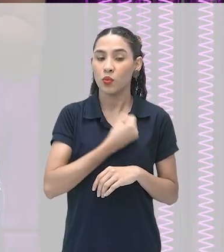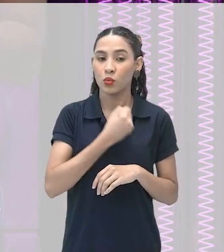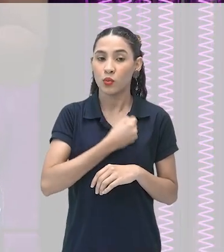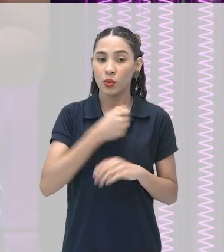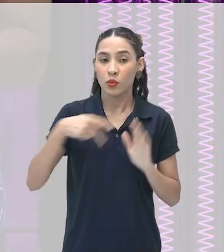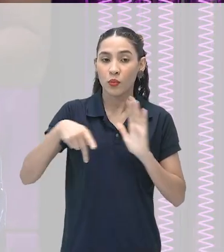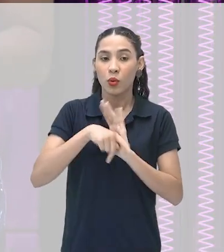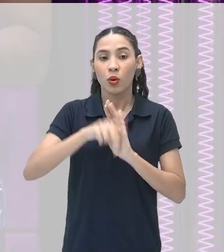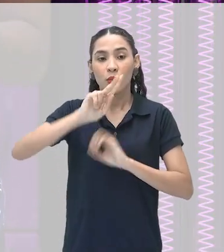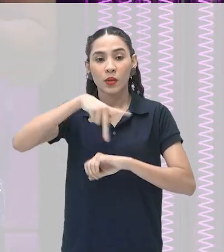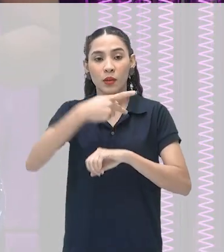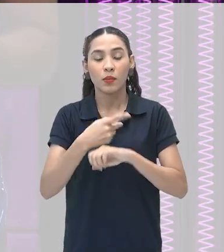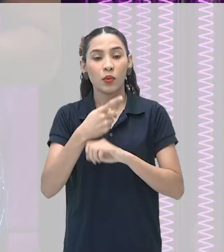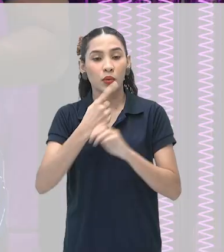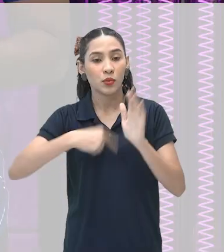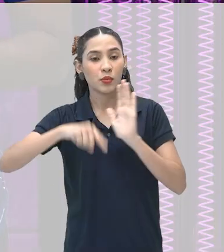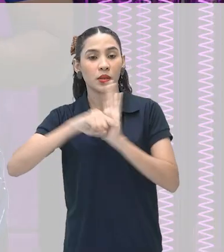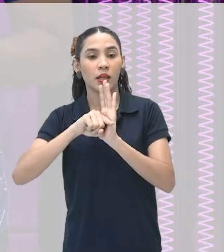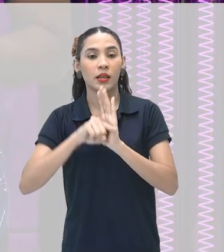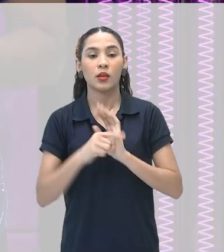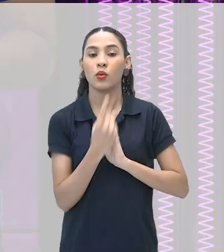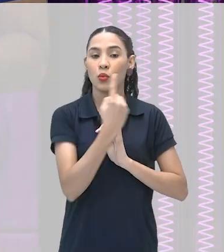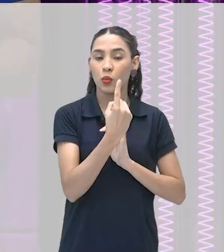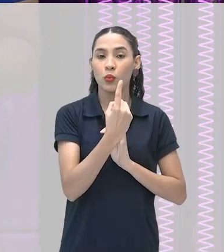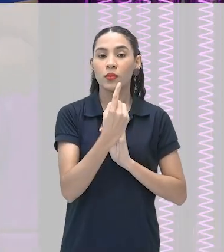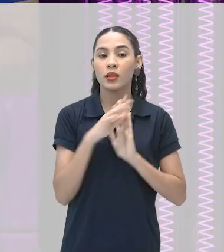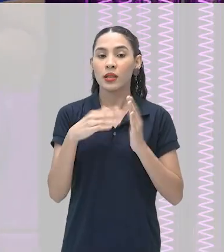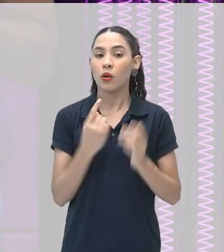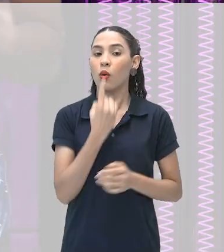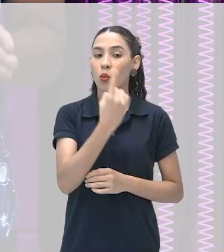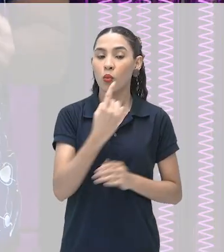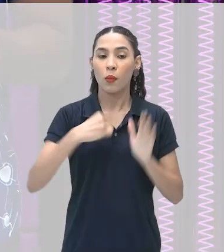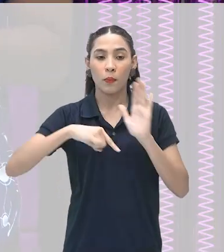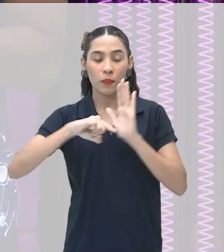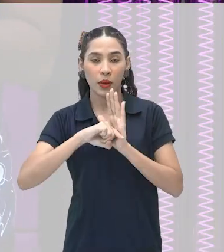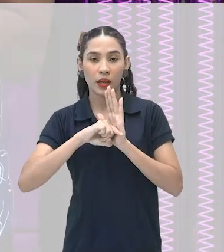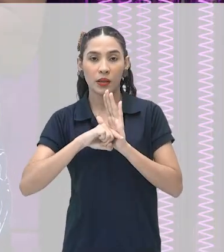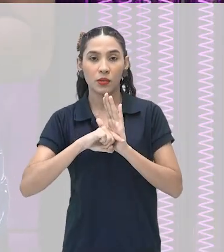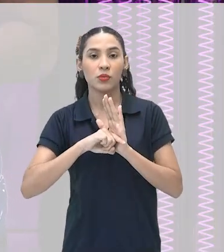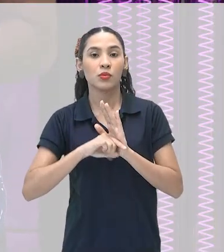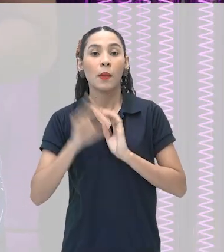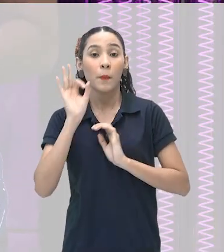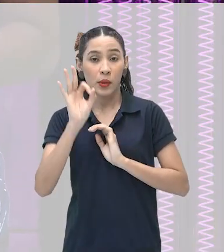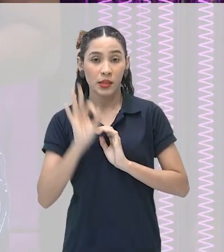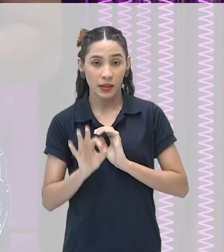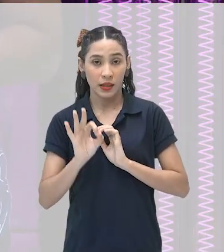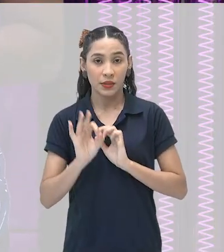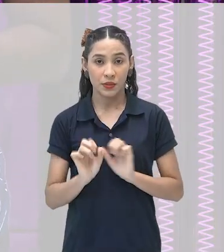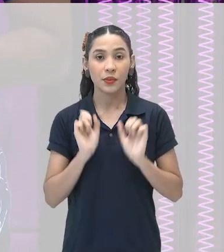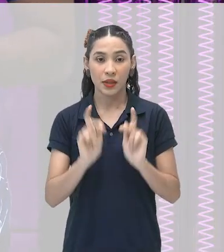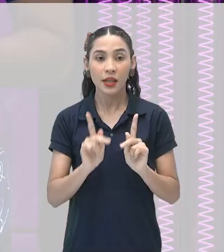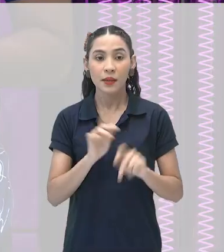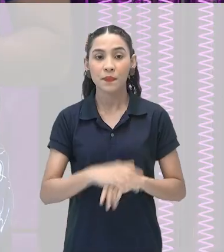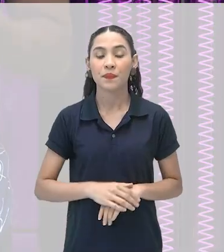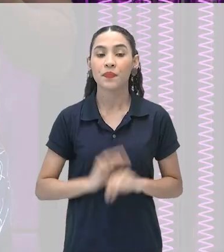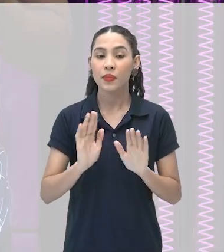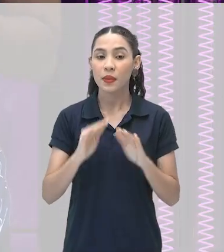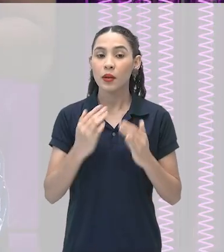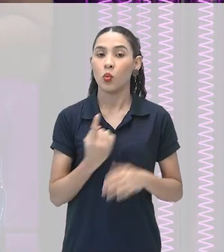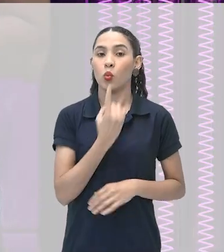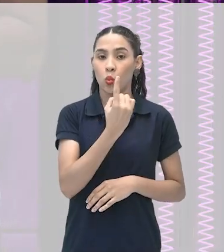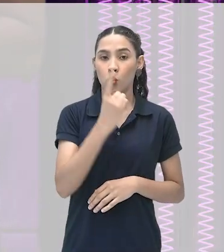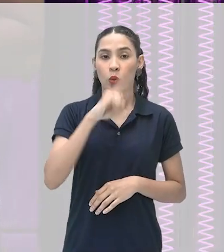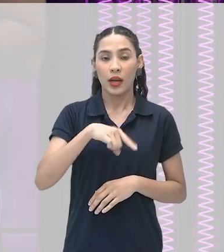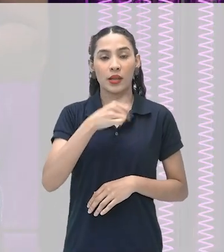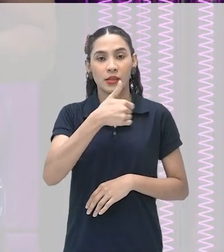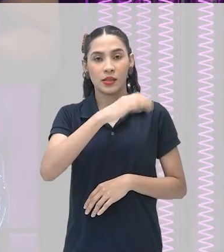pegar o valor original, e aí eu vou subtrair de 1. Então, vai ser 1 menos a porcentagem, beleza? Então,